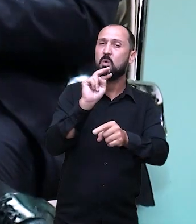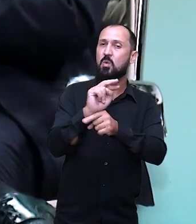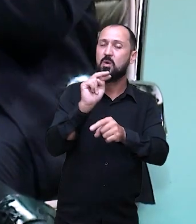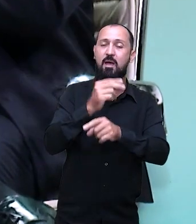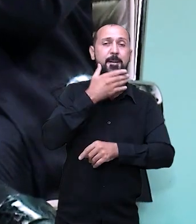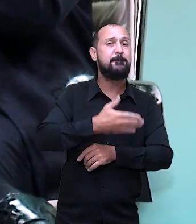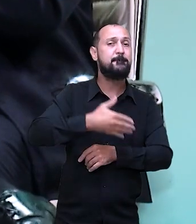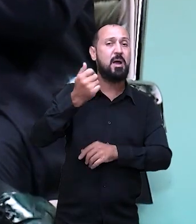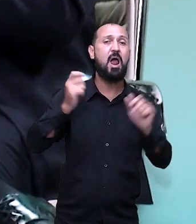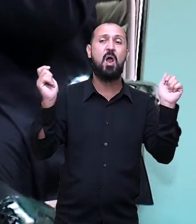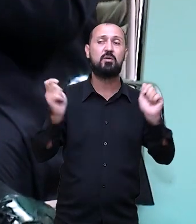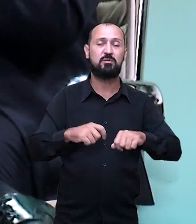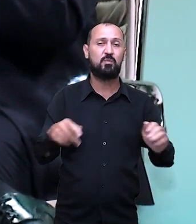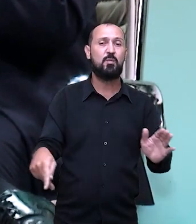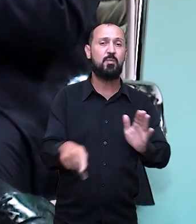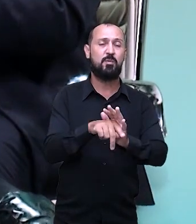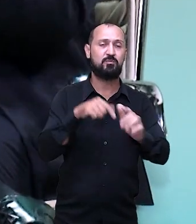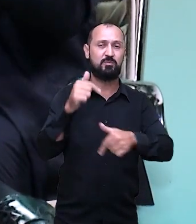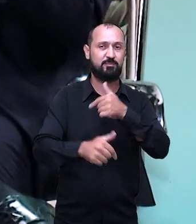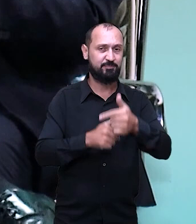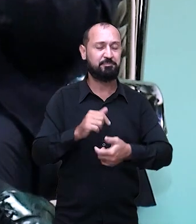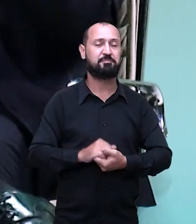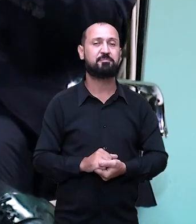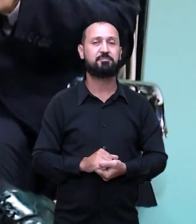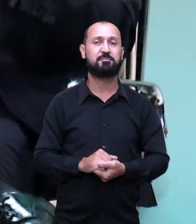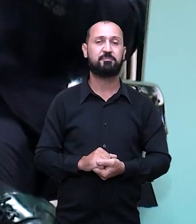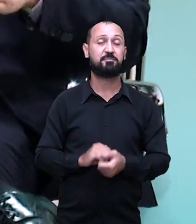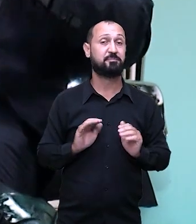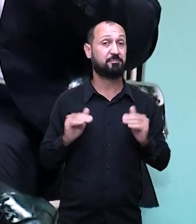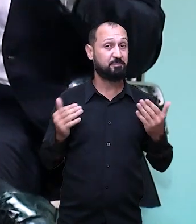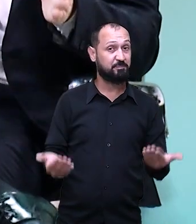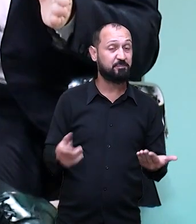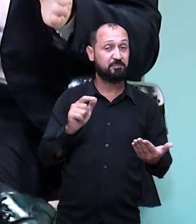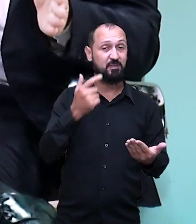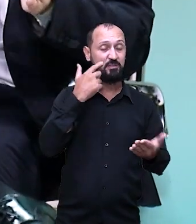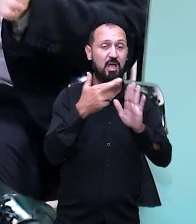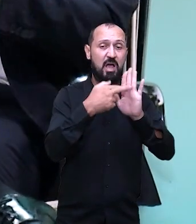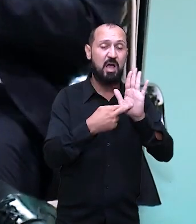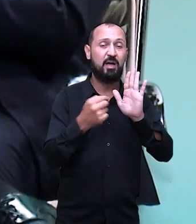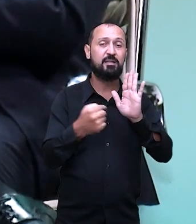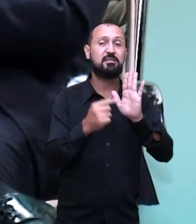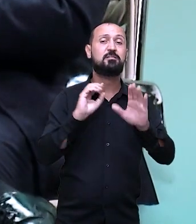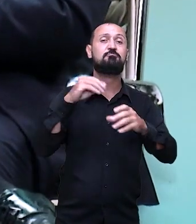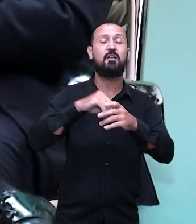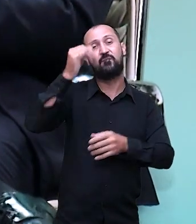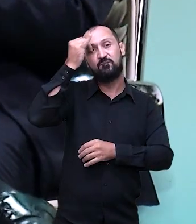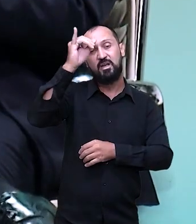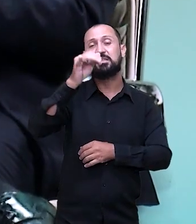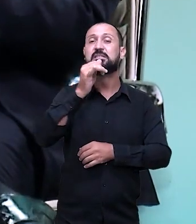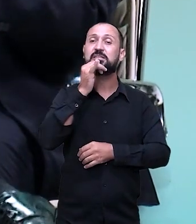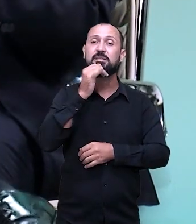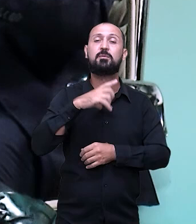e saúde do trabalho, elas visam exatamente prevenir que ocorram acidentes e doenças ocupacionais.